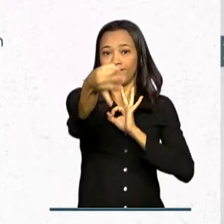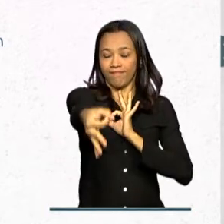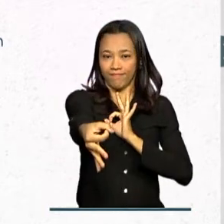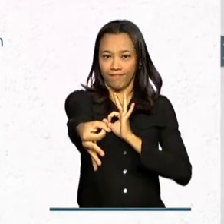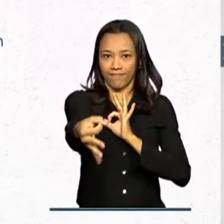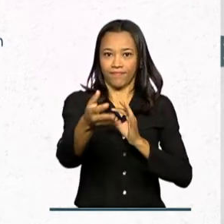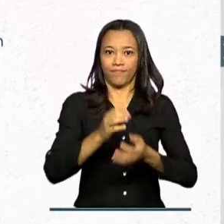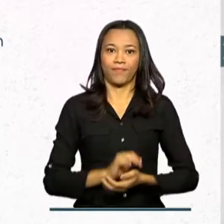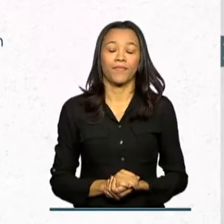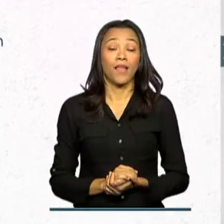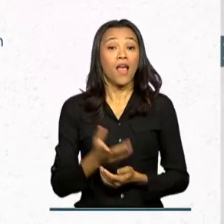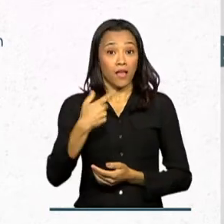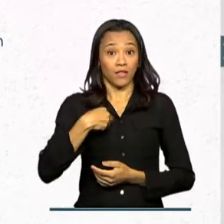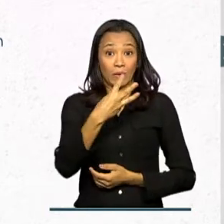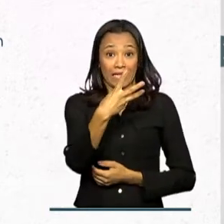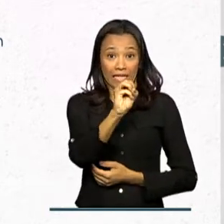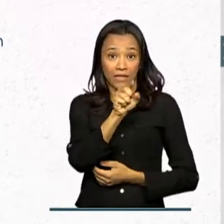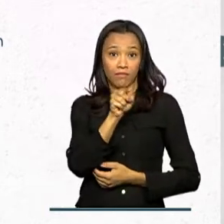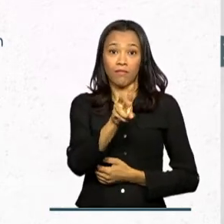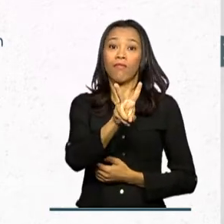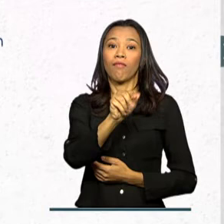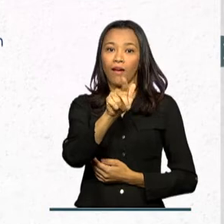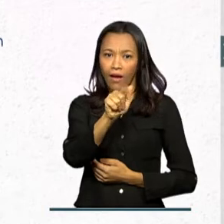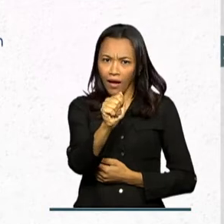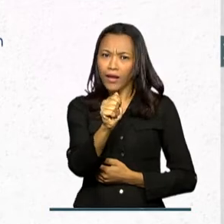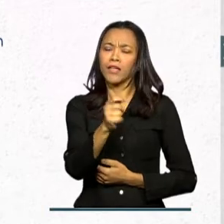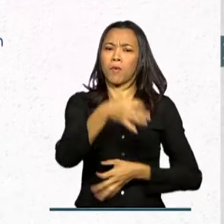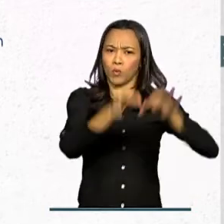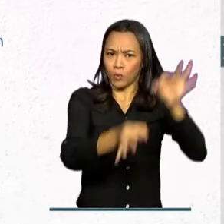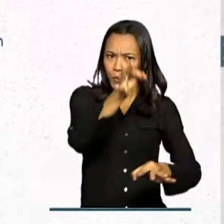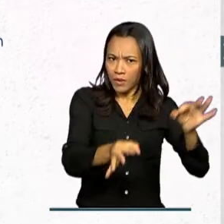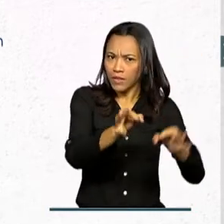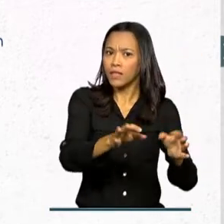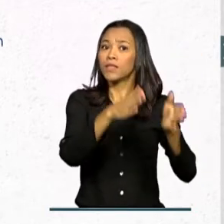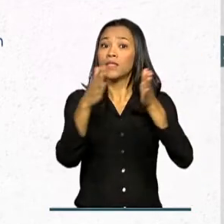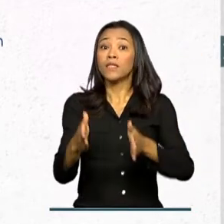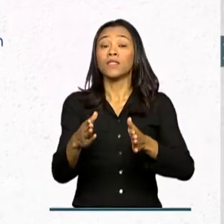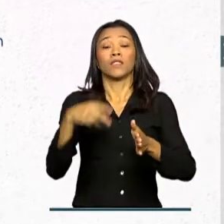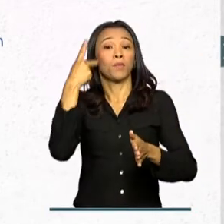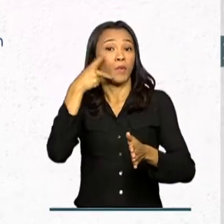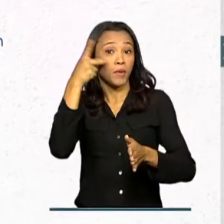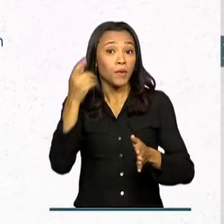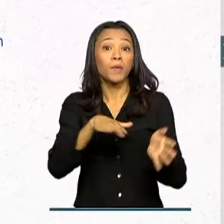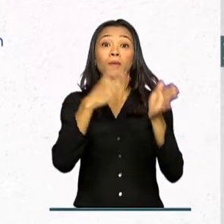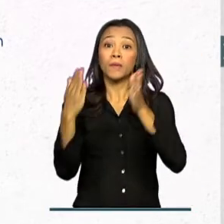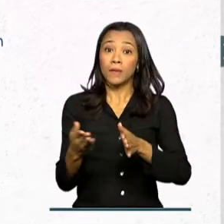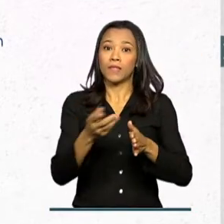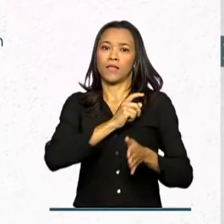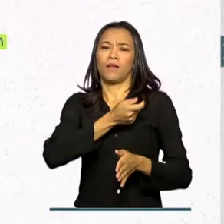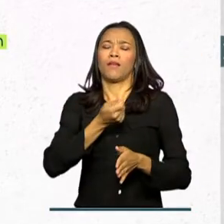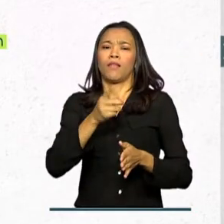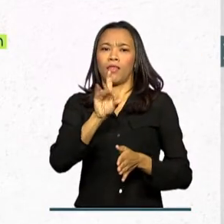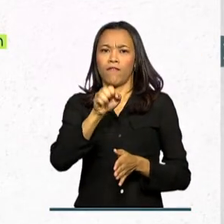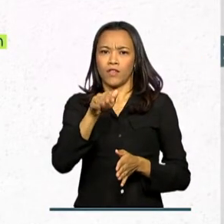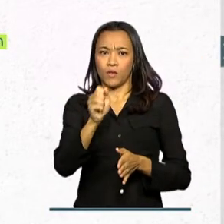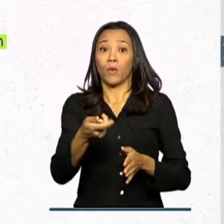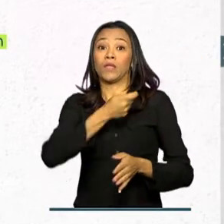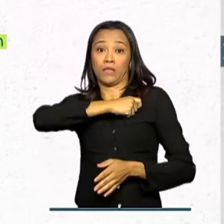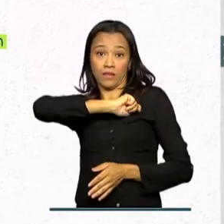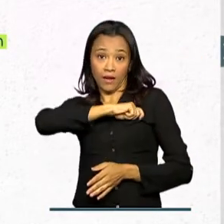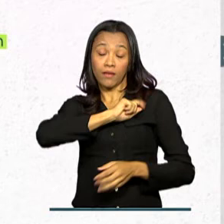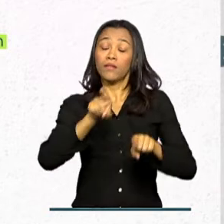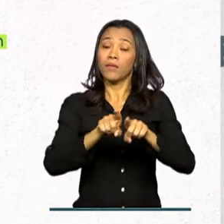à distância. São 30 mil vagas para juízes, promotores, defensores públicos, delegados